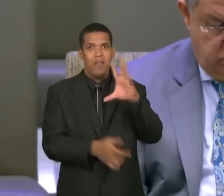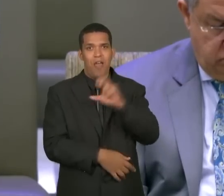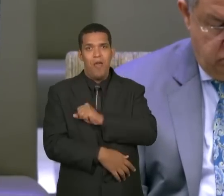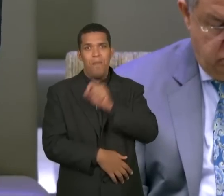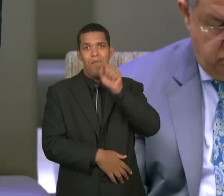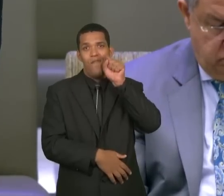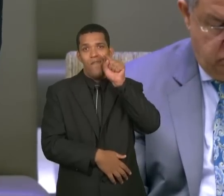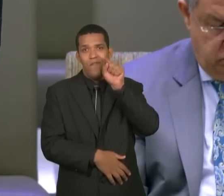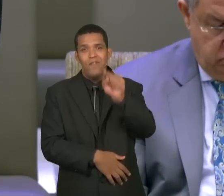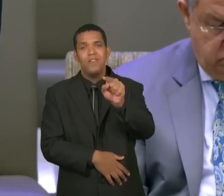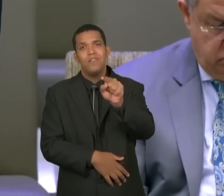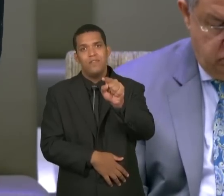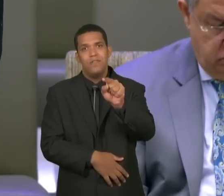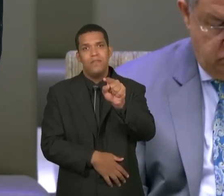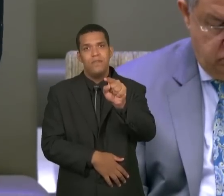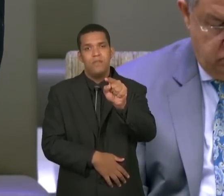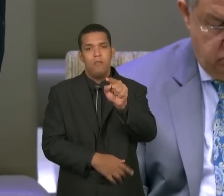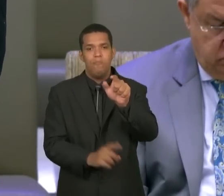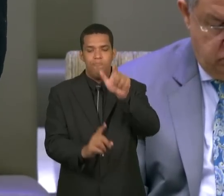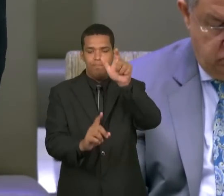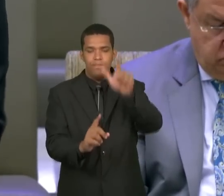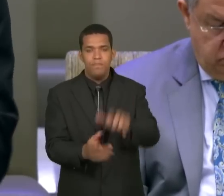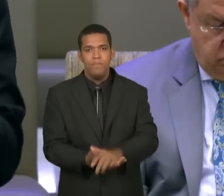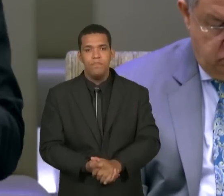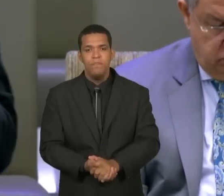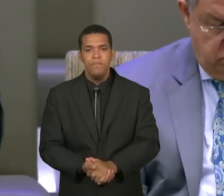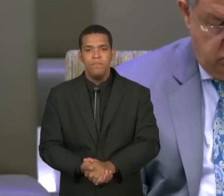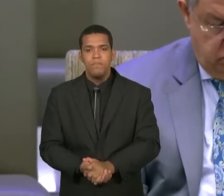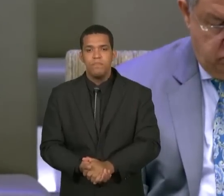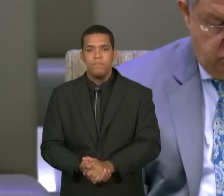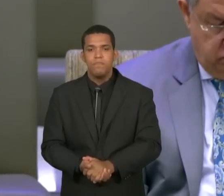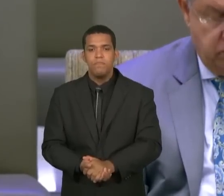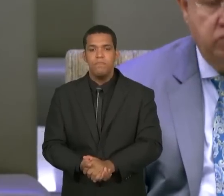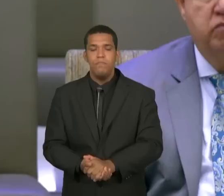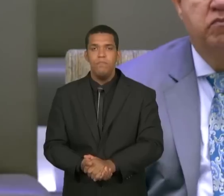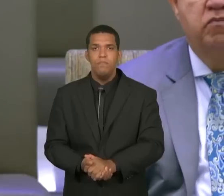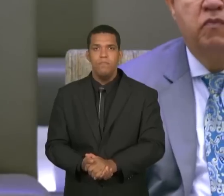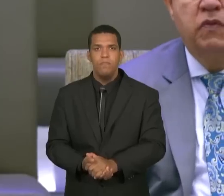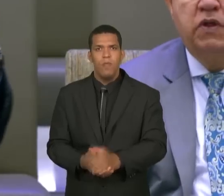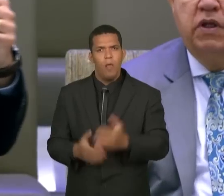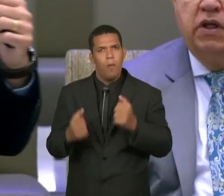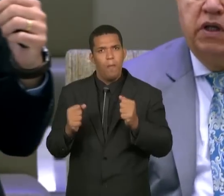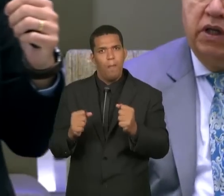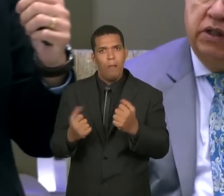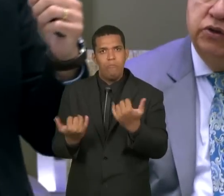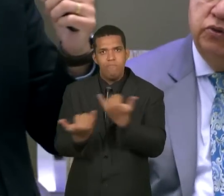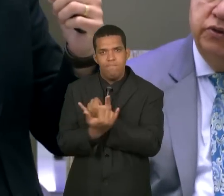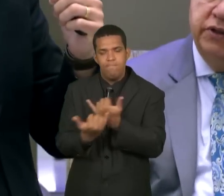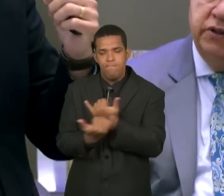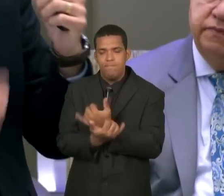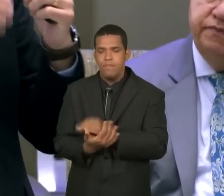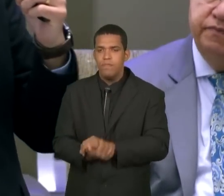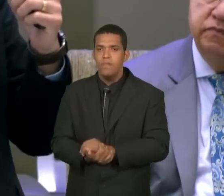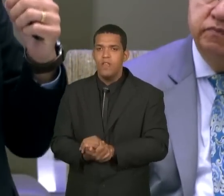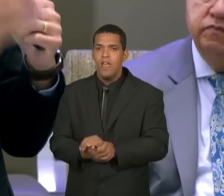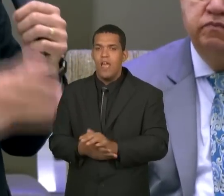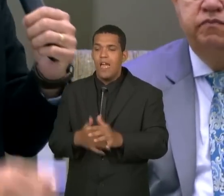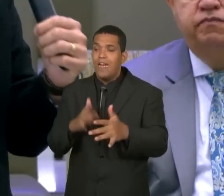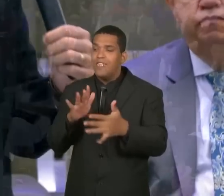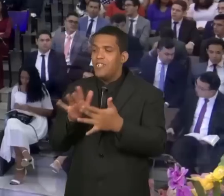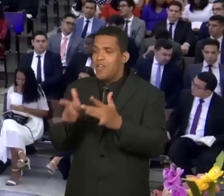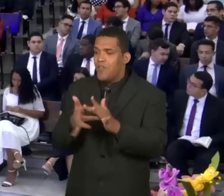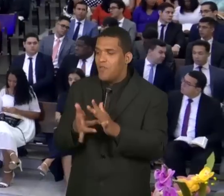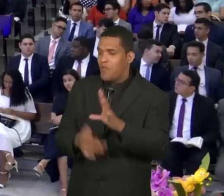como você é Você poderia dizer isso a pessoa que está do seu lado Diga para ele Diga para ela Jesus